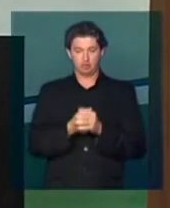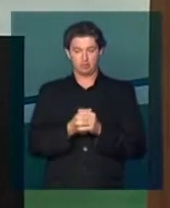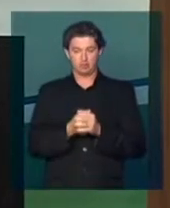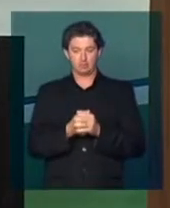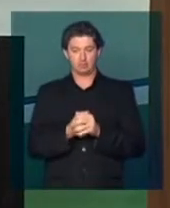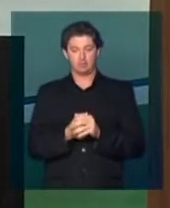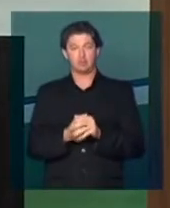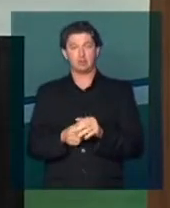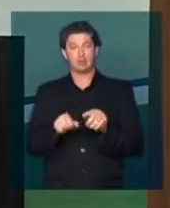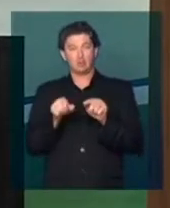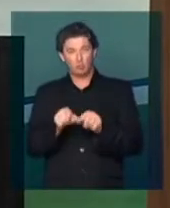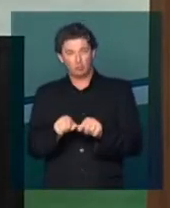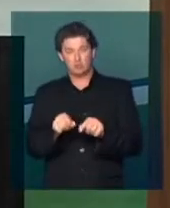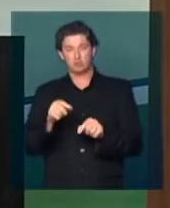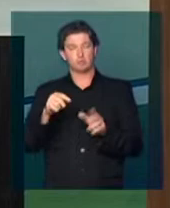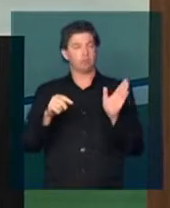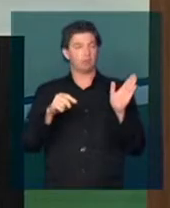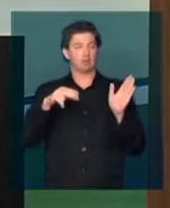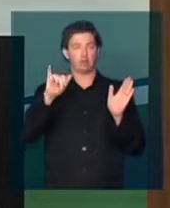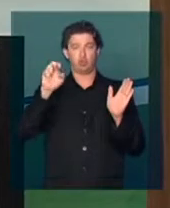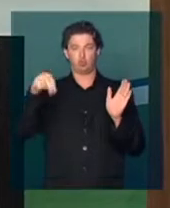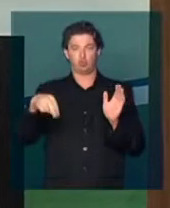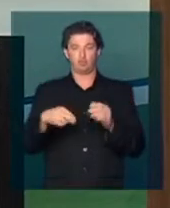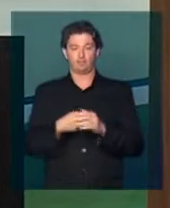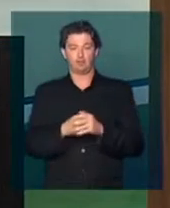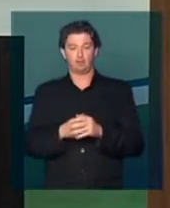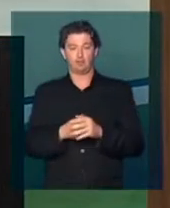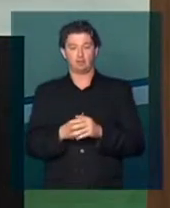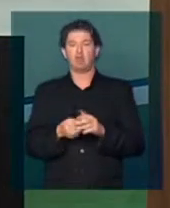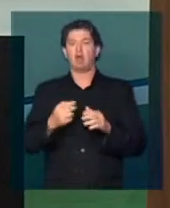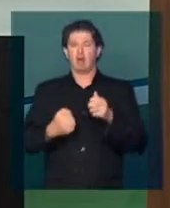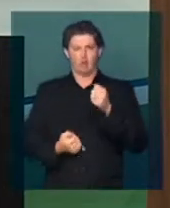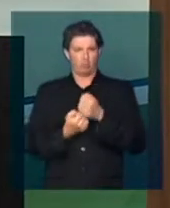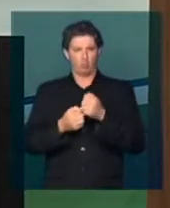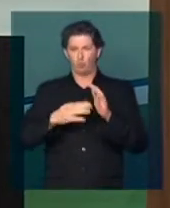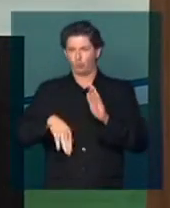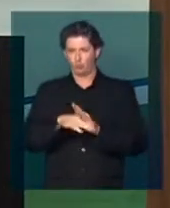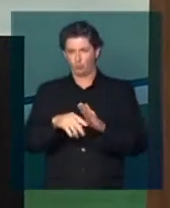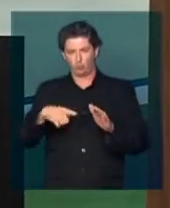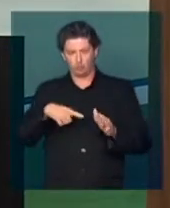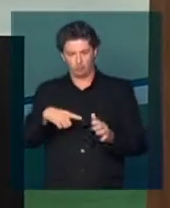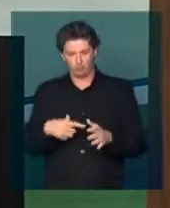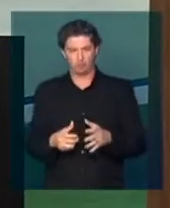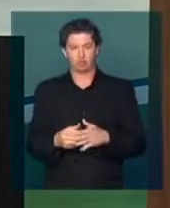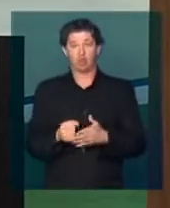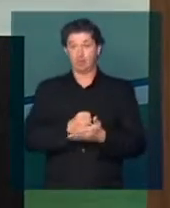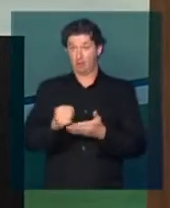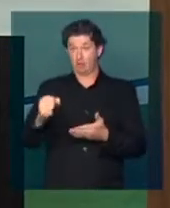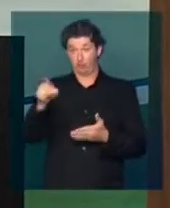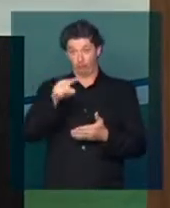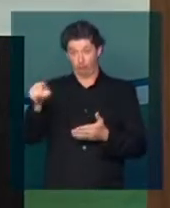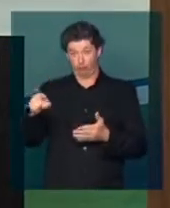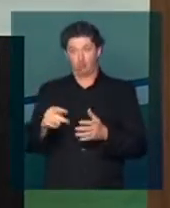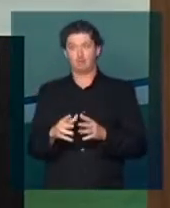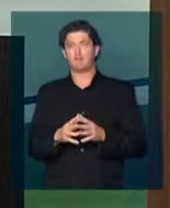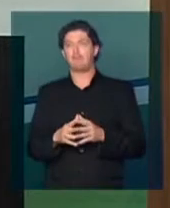Esse ponto, Nilson, que terá todo o nosso apoio, para tentar derrubar o veto que foi